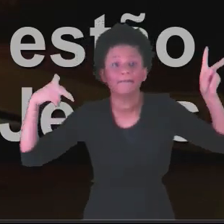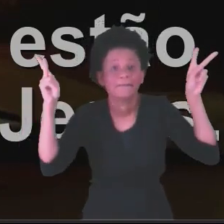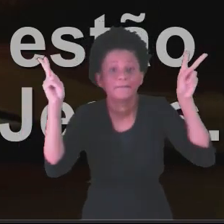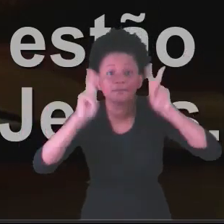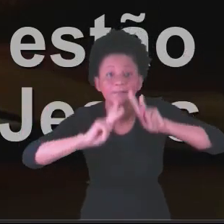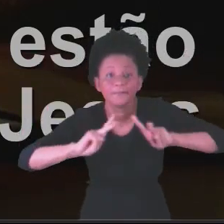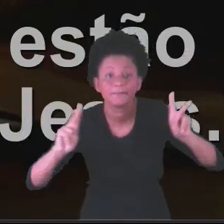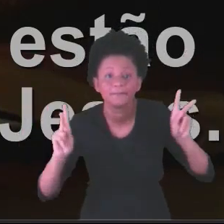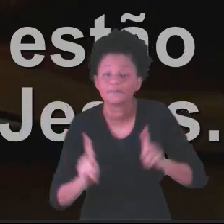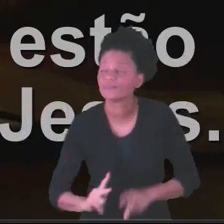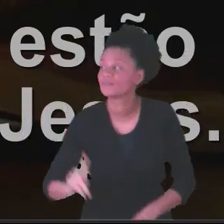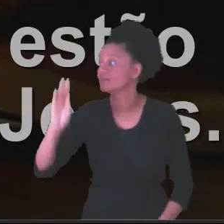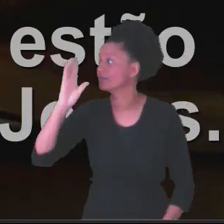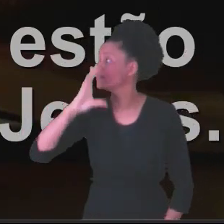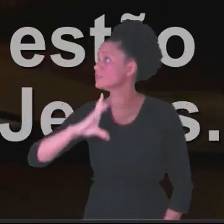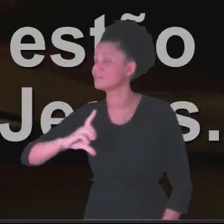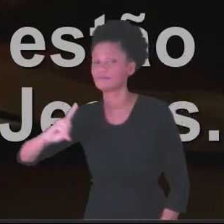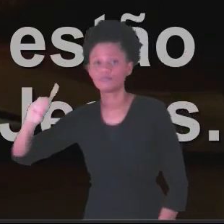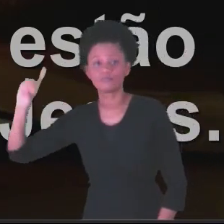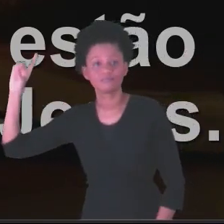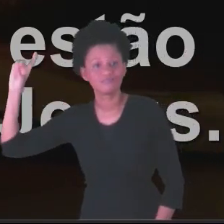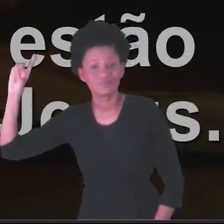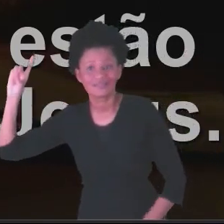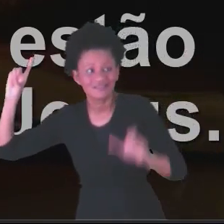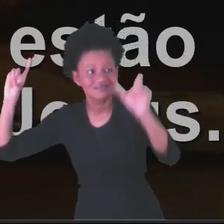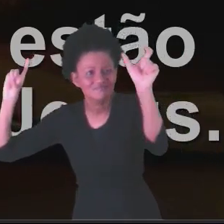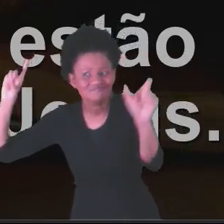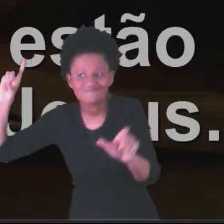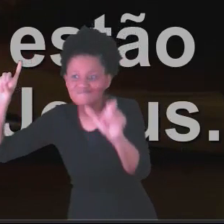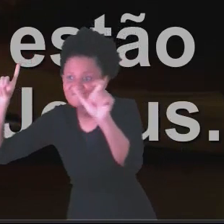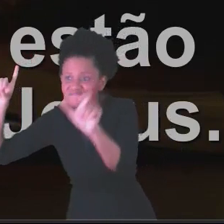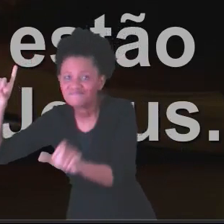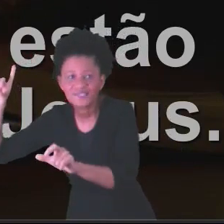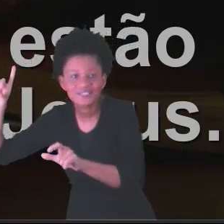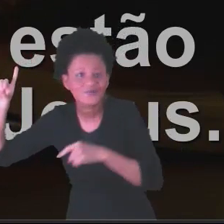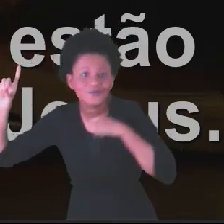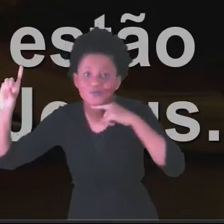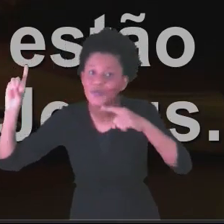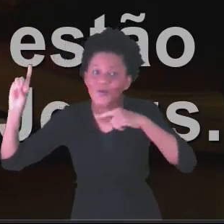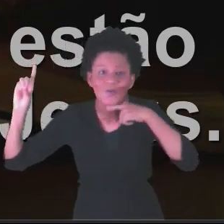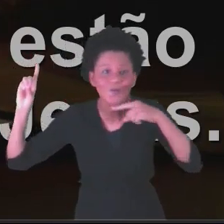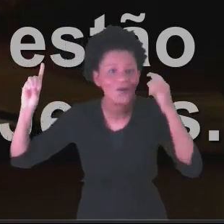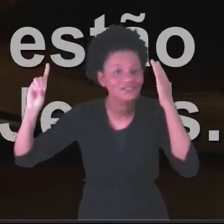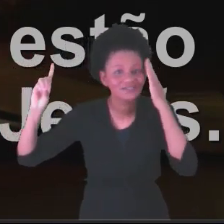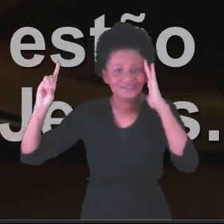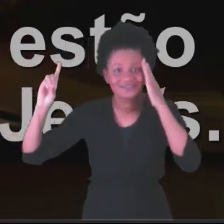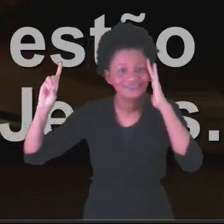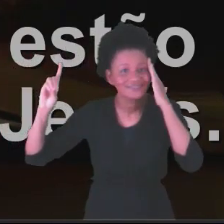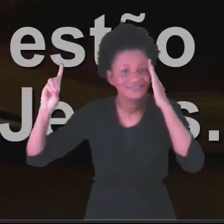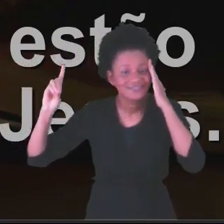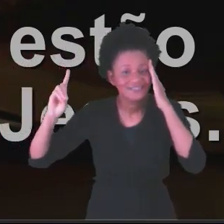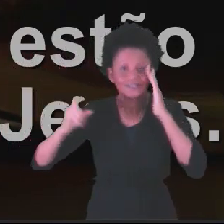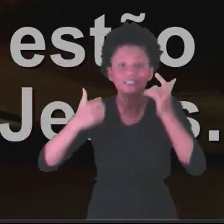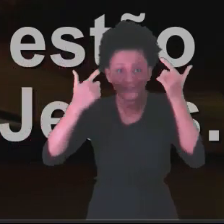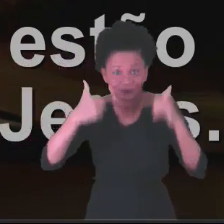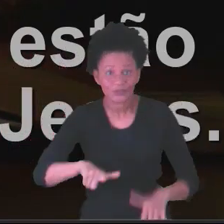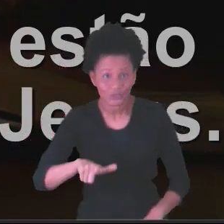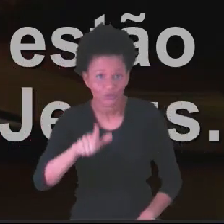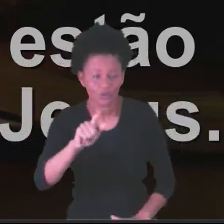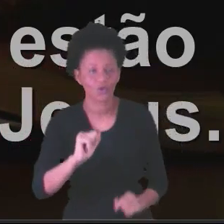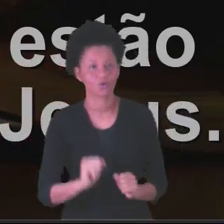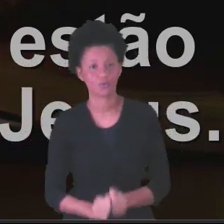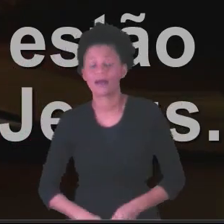deus que ninguém consegue entender eu quero mais uma vez frisar